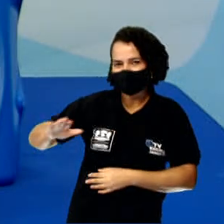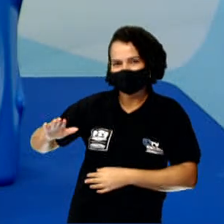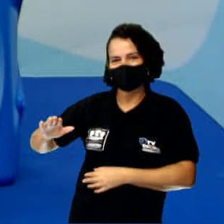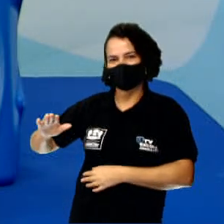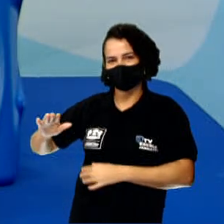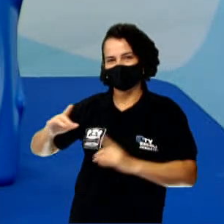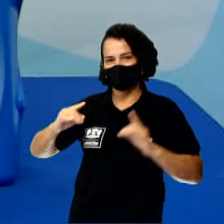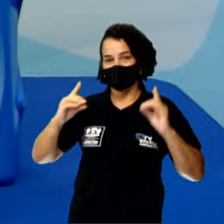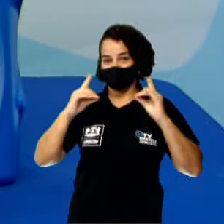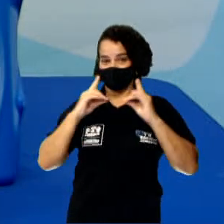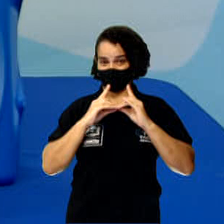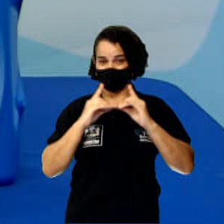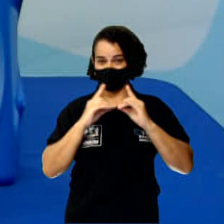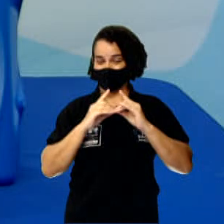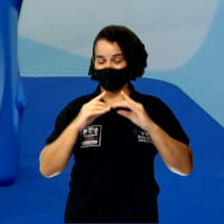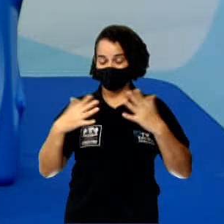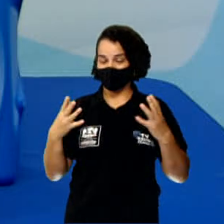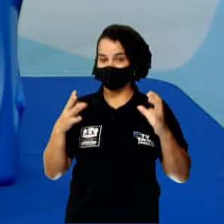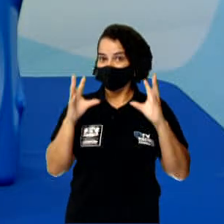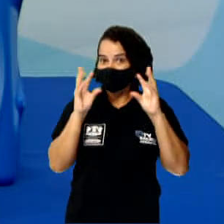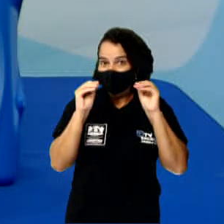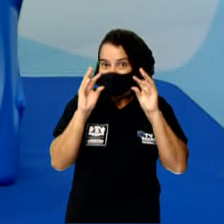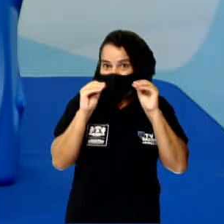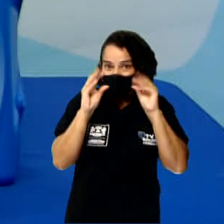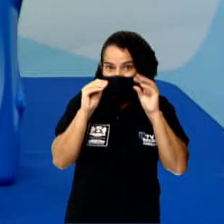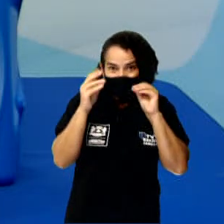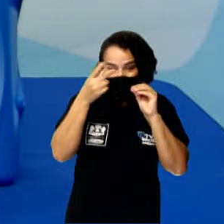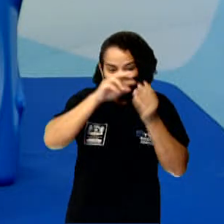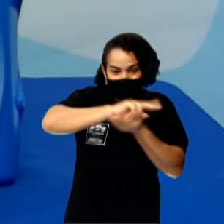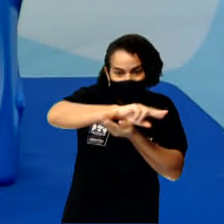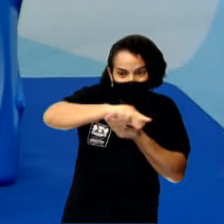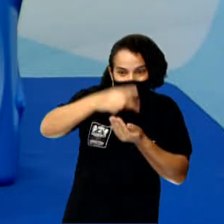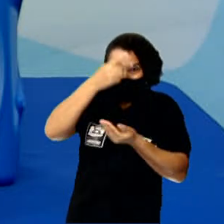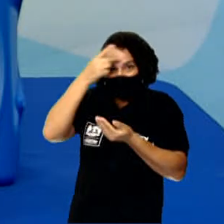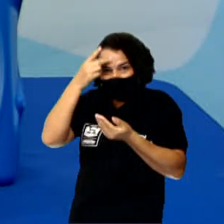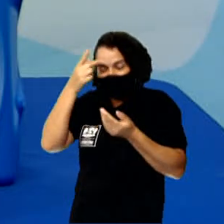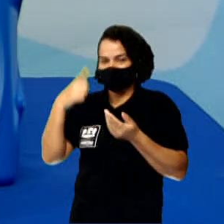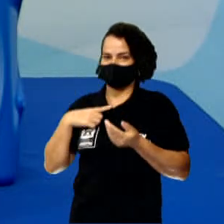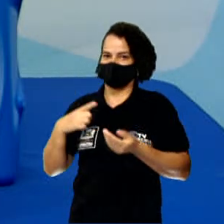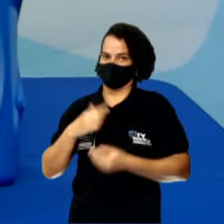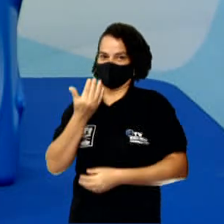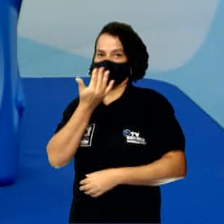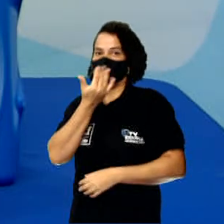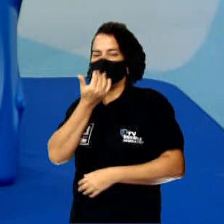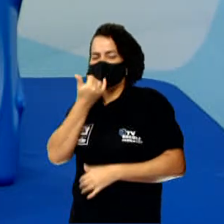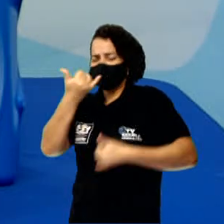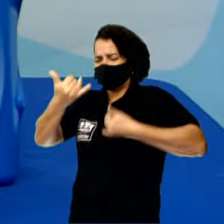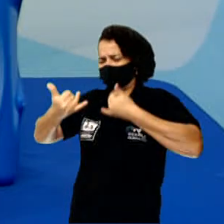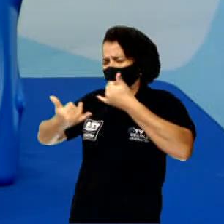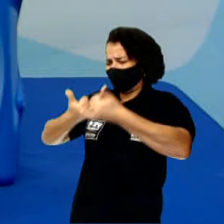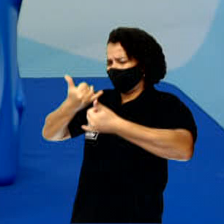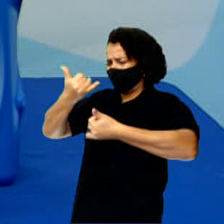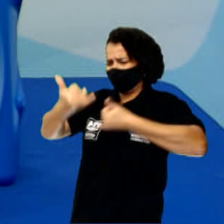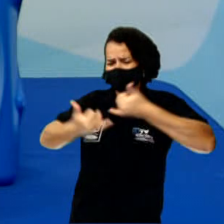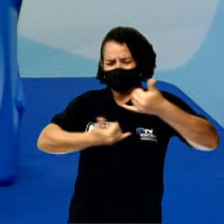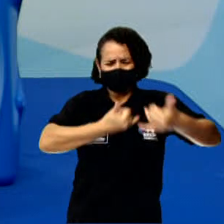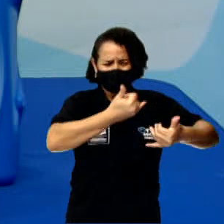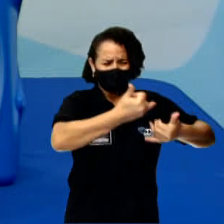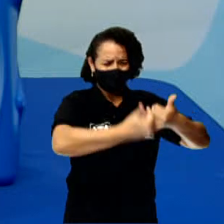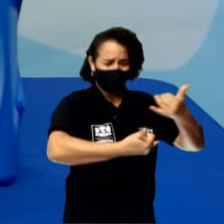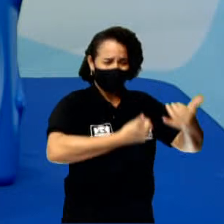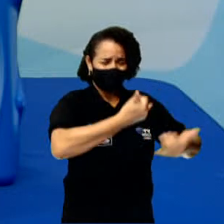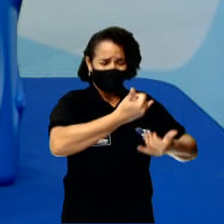ó, cheinho de gente. Chamaram as meninas, a rainha mandou um lanche providenciar, brincaram à vontade a tarde